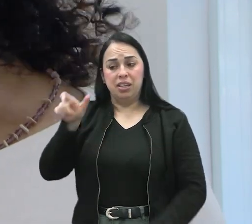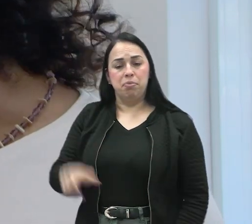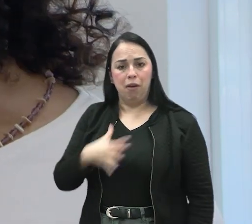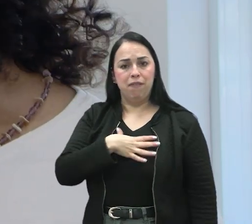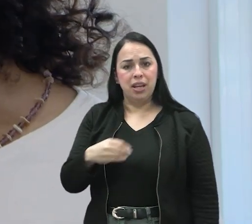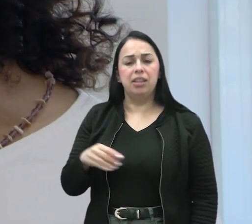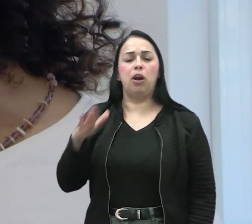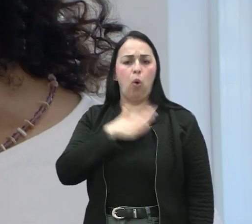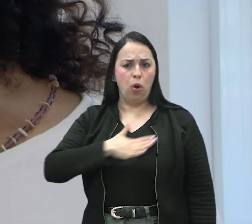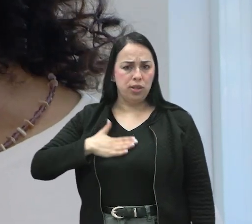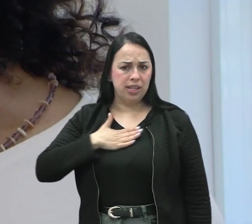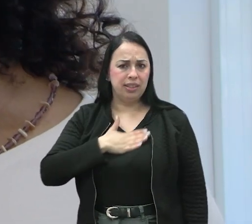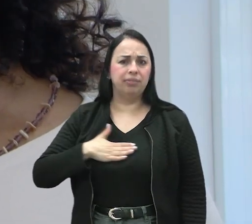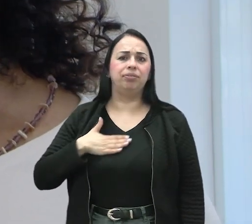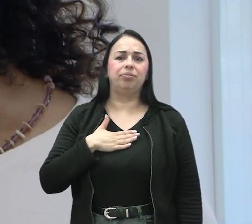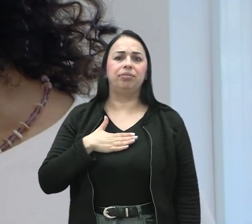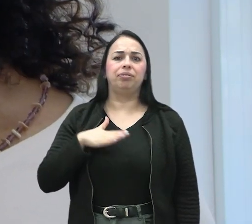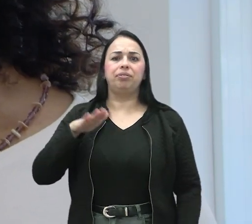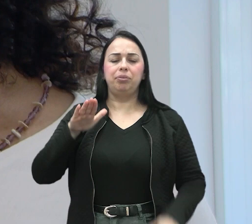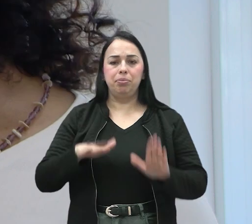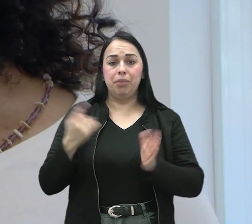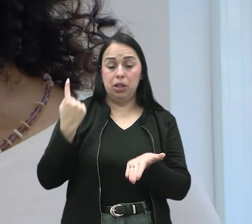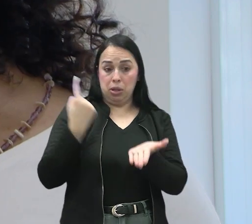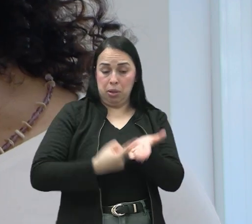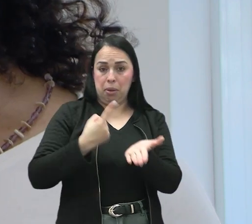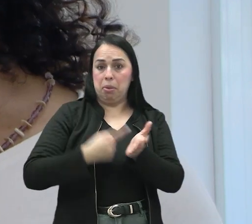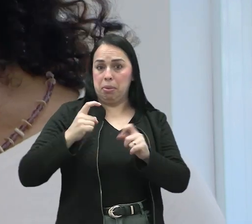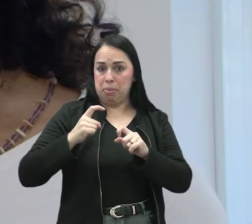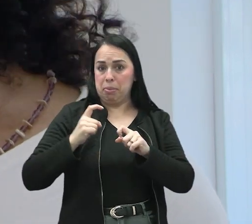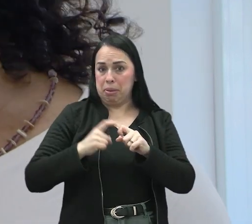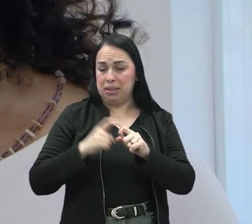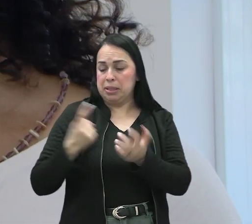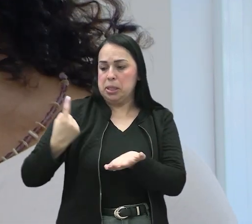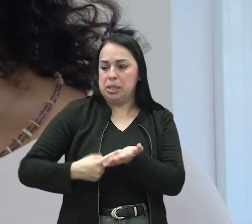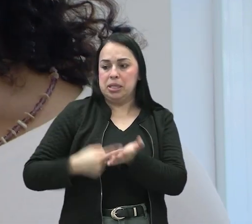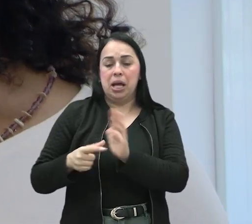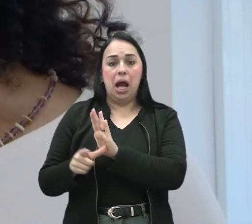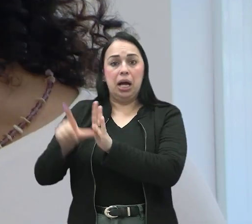E o Derek com certeza está gostando bastante. Quando a gente tem um agendamento, a gente sempre